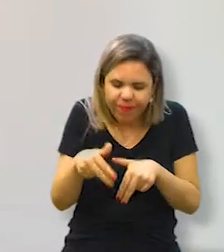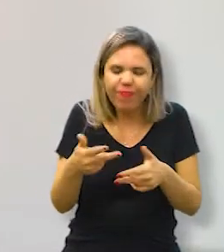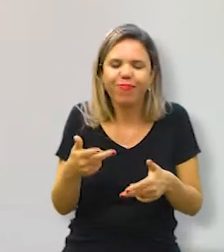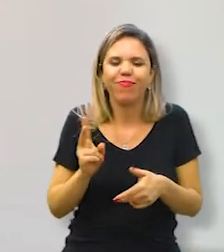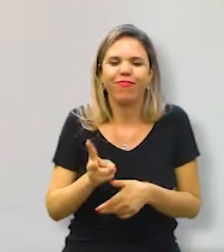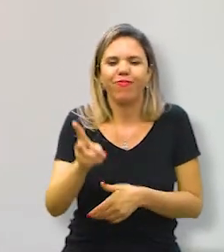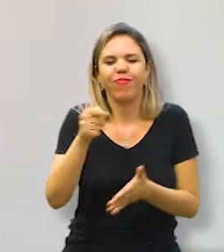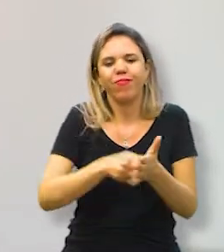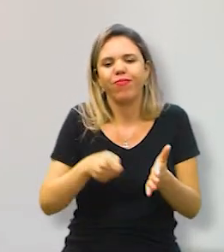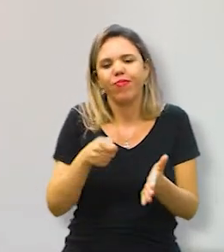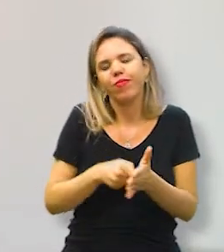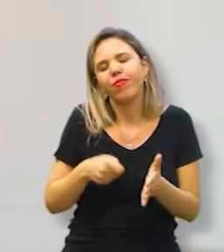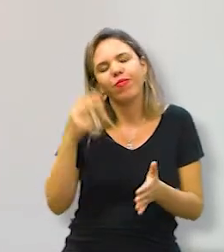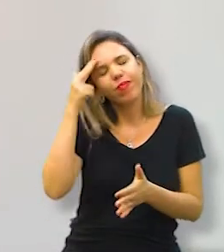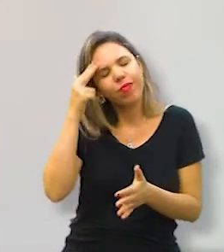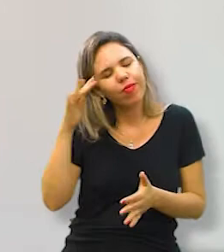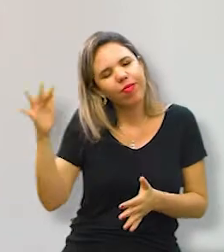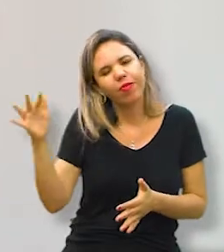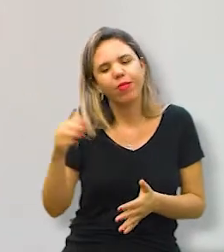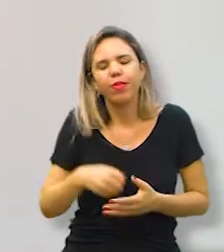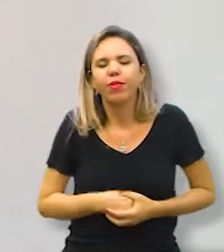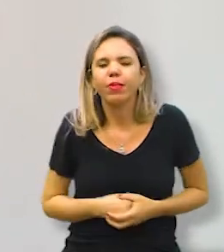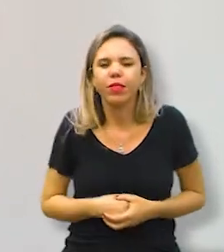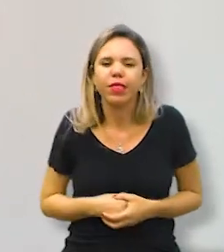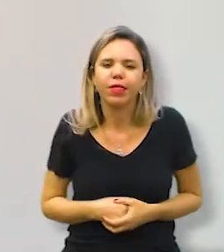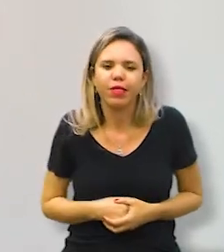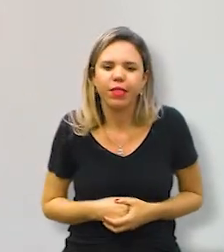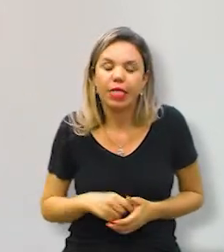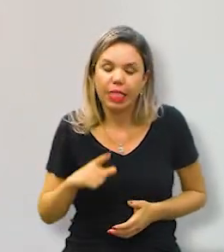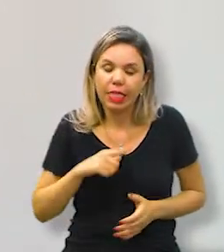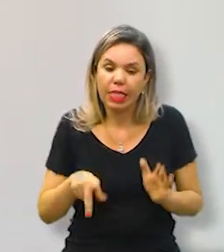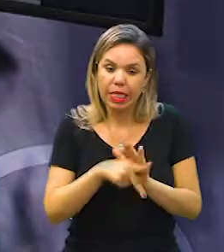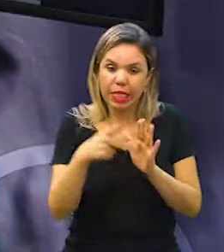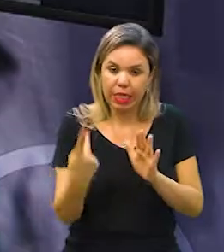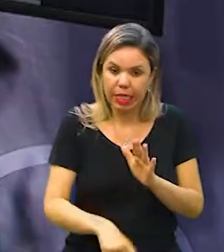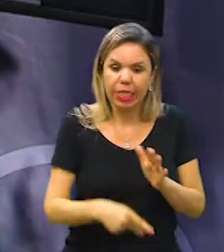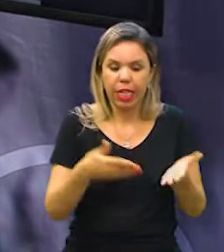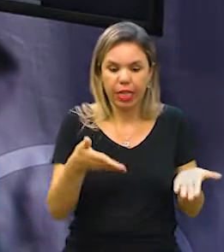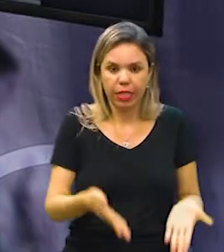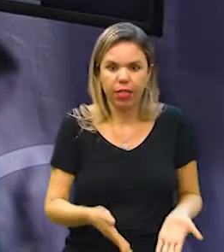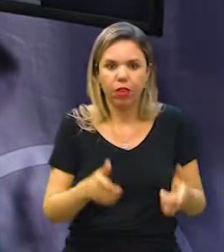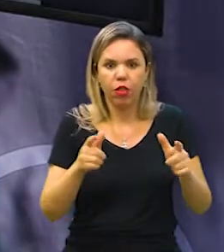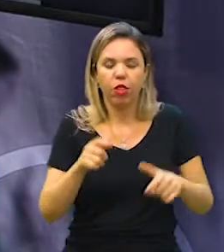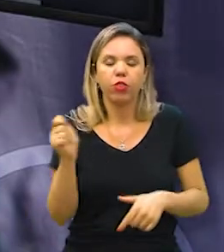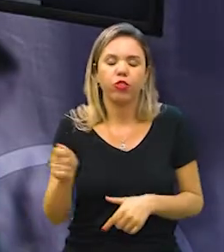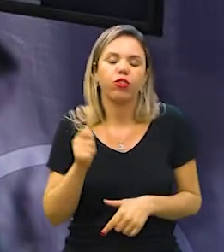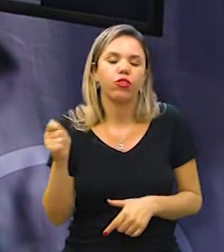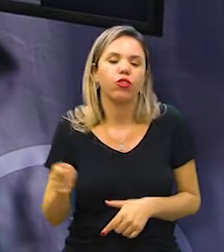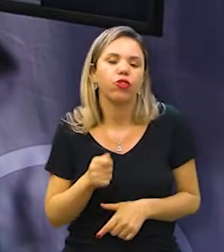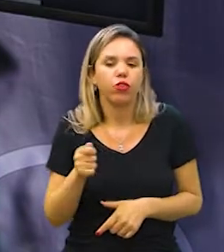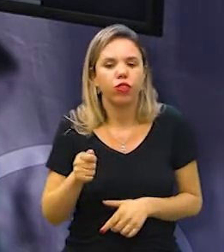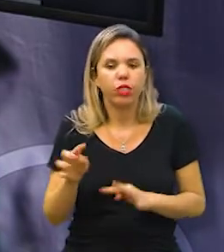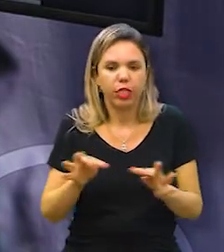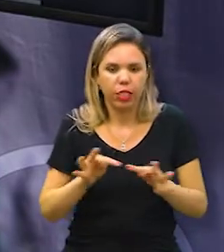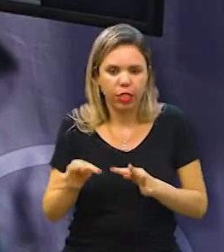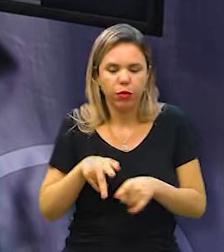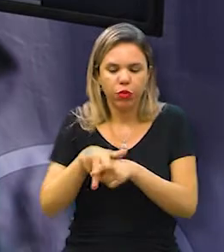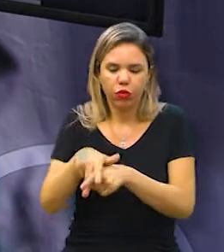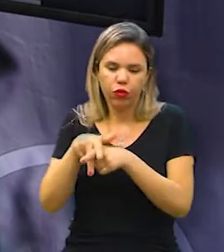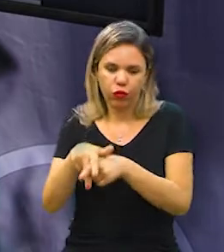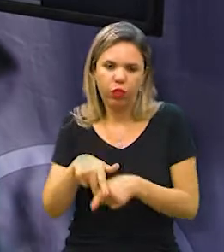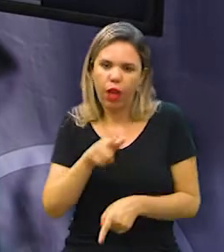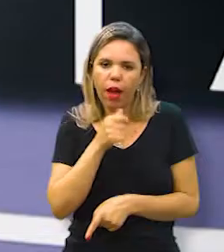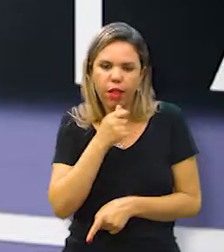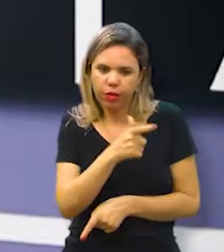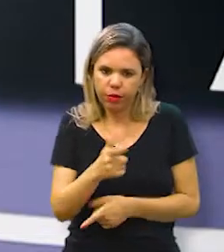nessa batalha sonhando em ter um espaço próprio da Associação de Ecoterapia em Campinas, que ainda não